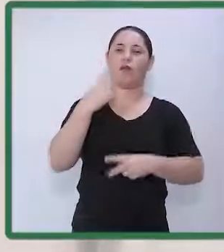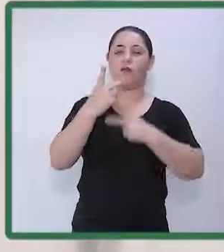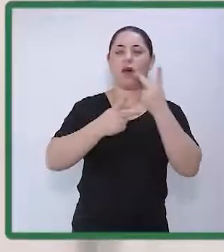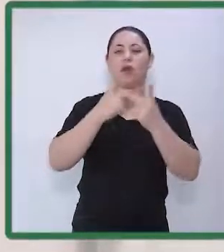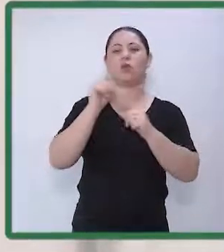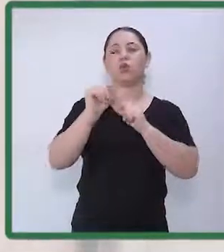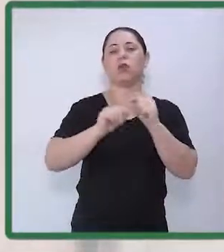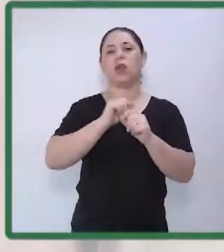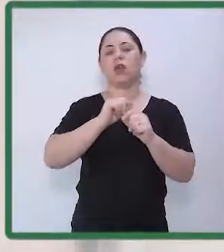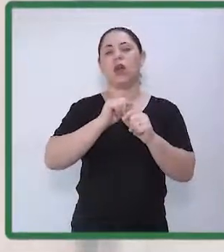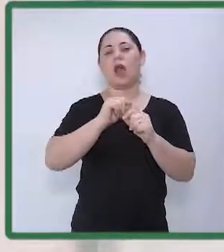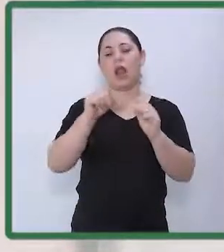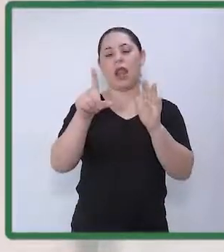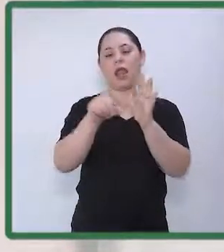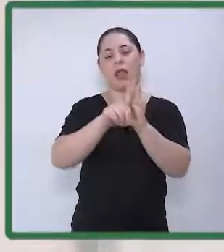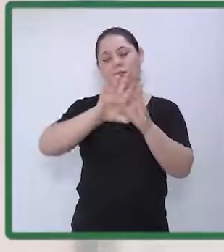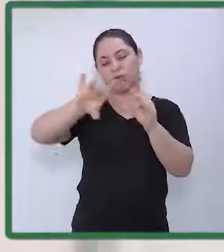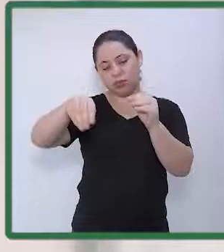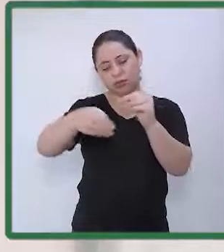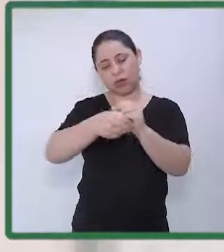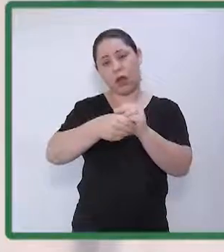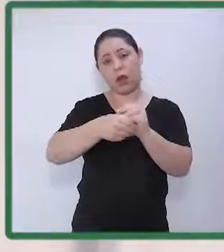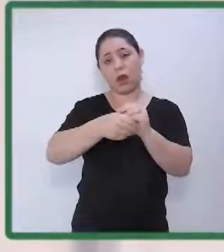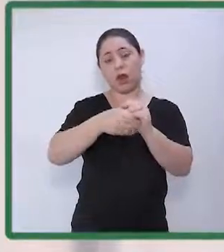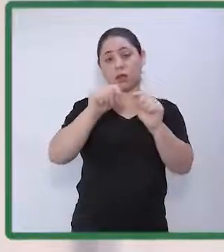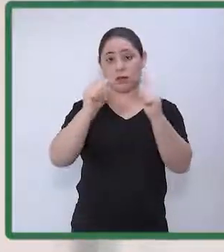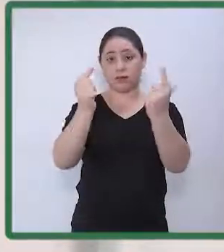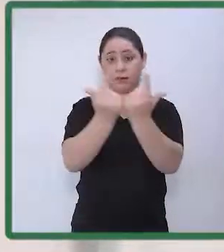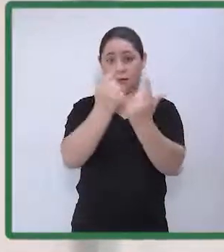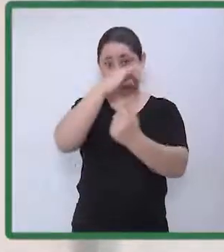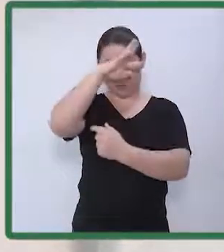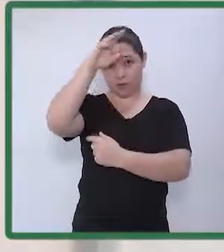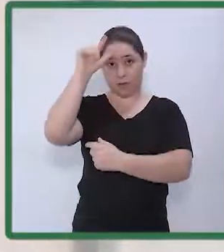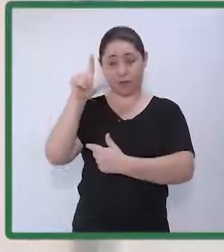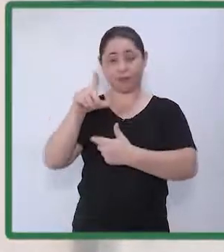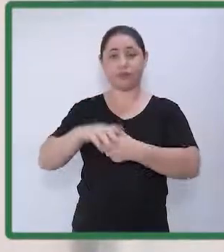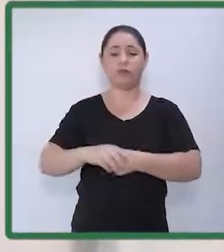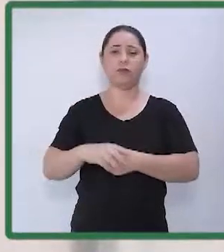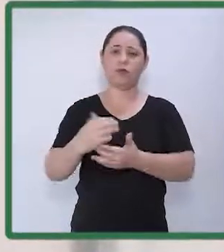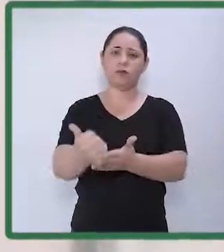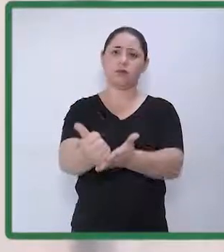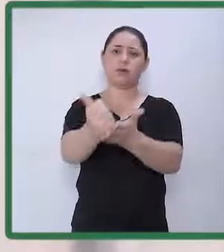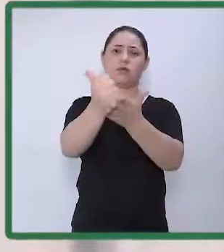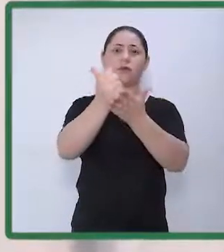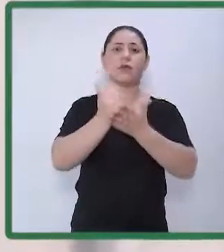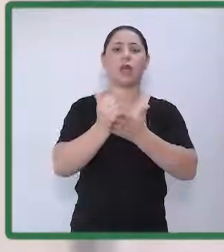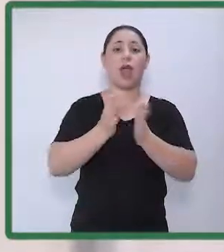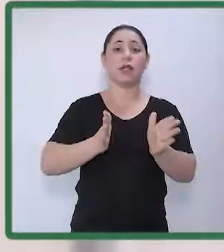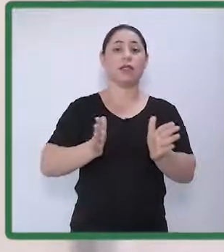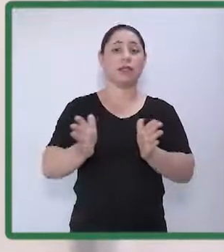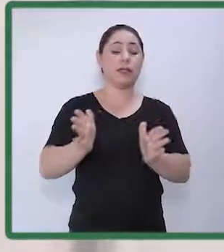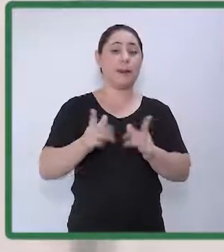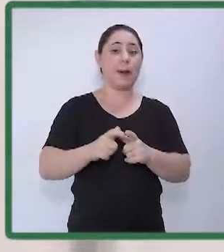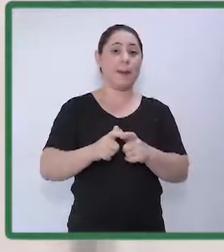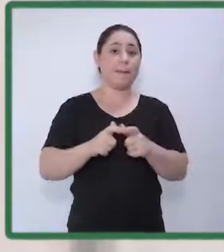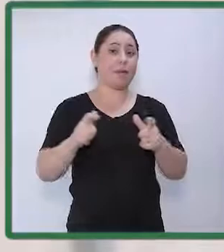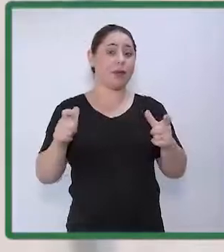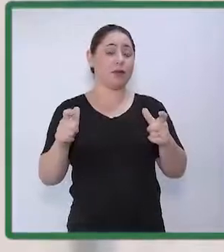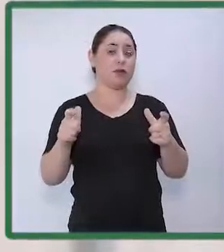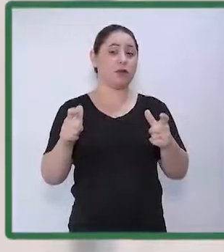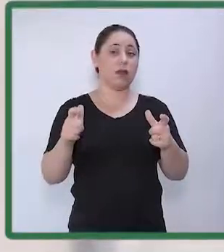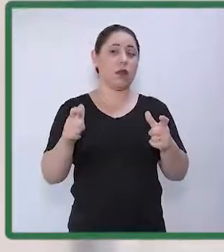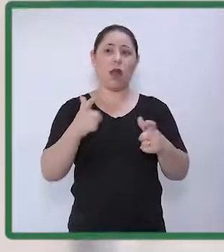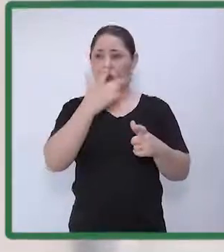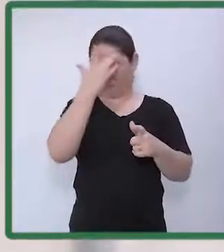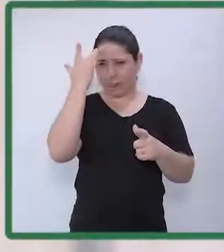essa consolidação das leis dentro da Assembleia Legislativa de Mato Grosso do Sul, ela traz uma acessibilidade maior,